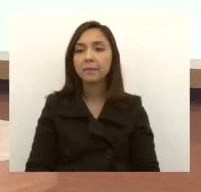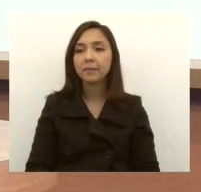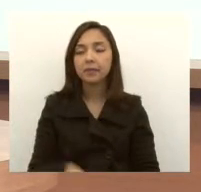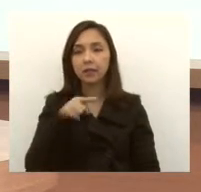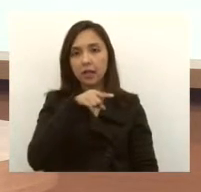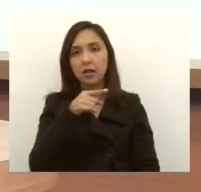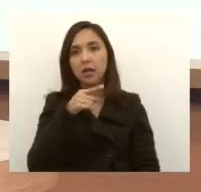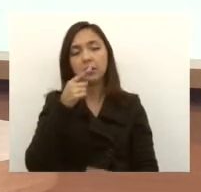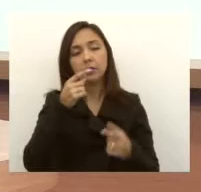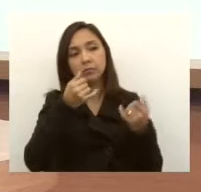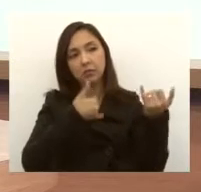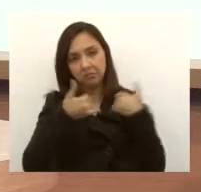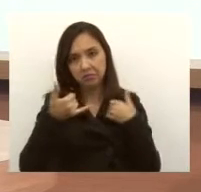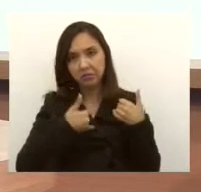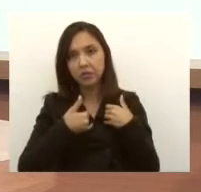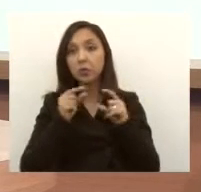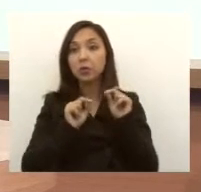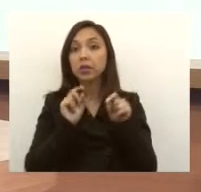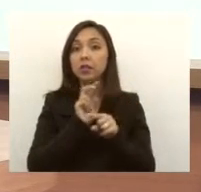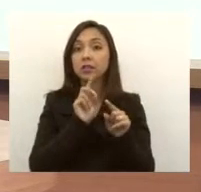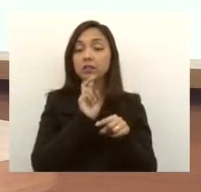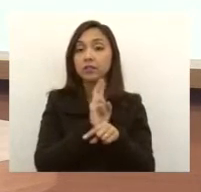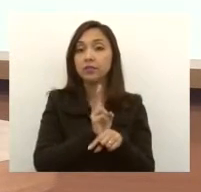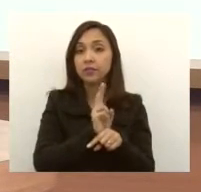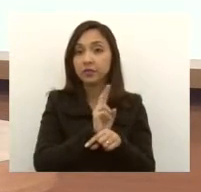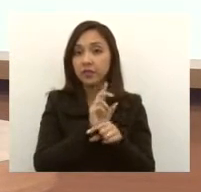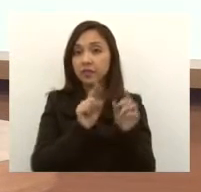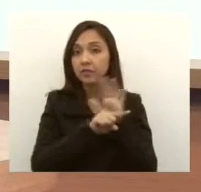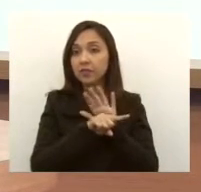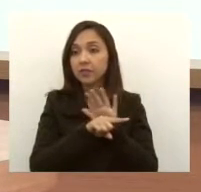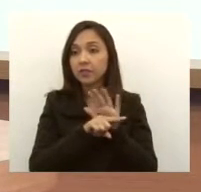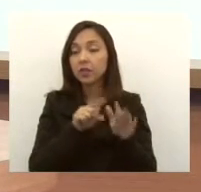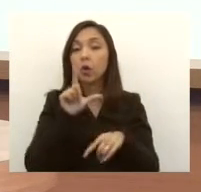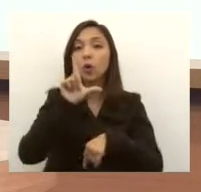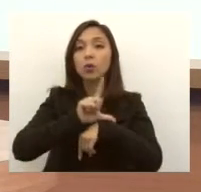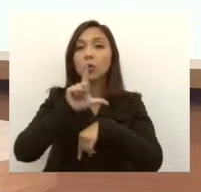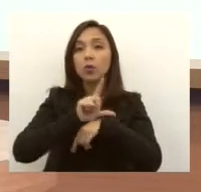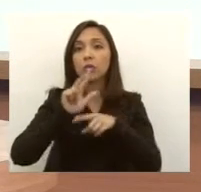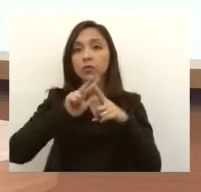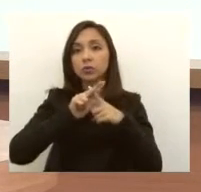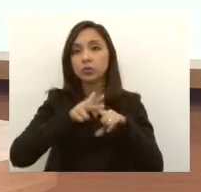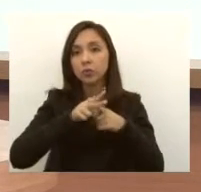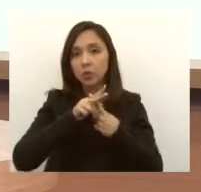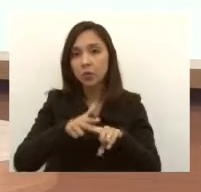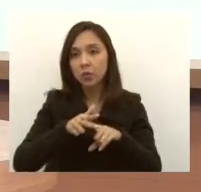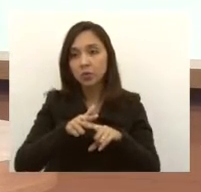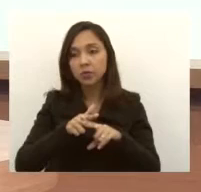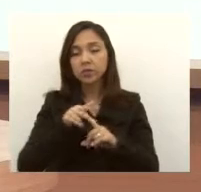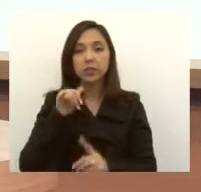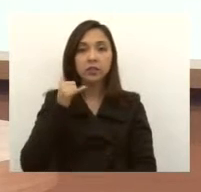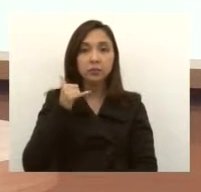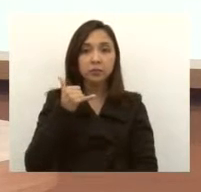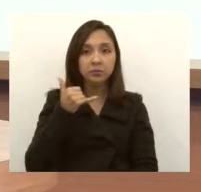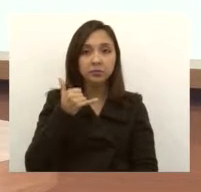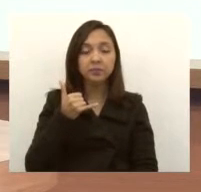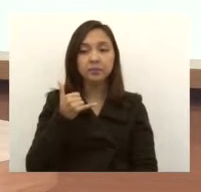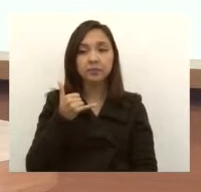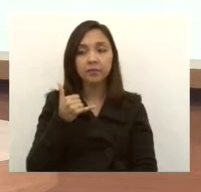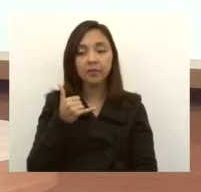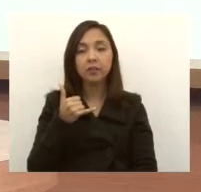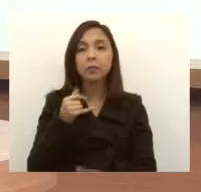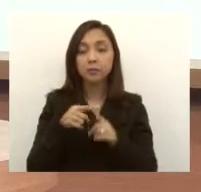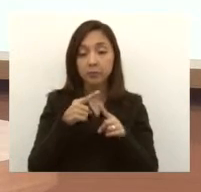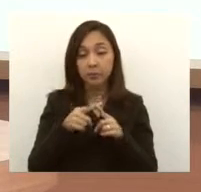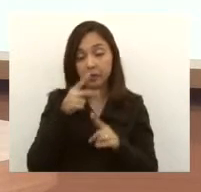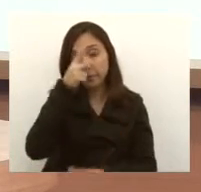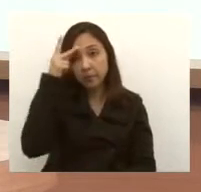informou que agora eles estão fiscalizando lojas de conserto e vendas de aparelho de celular. Porque quando o